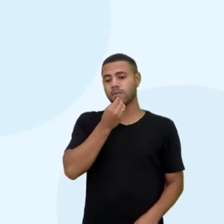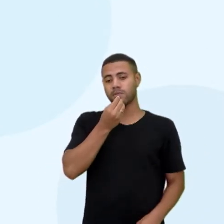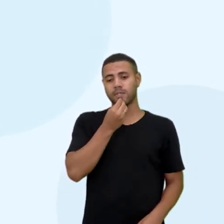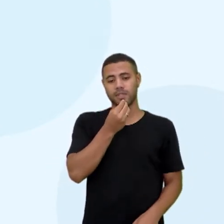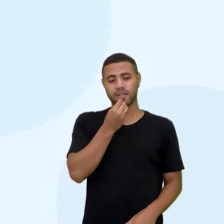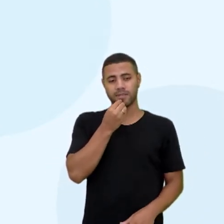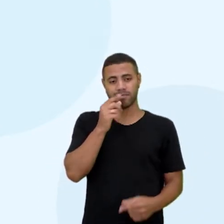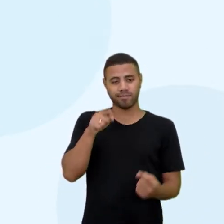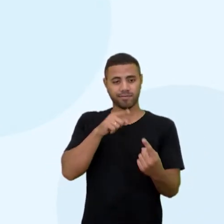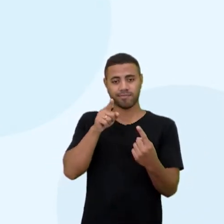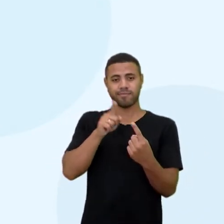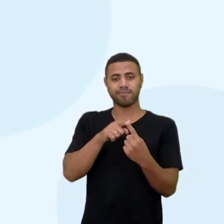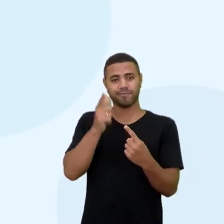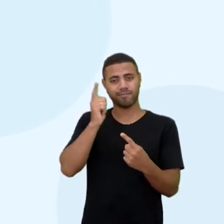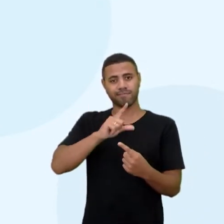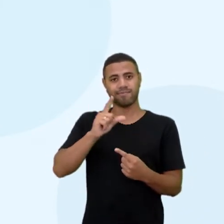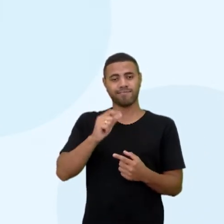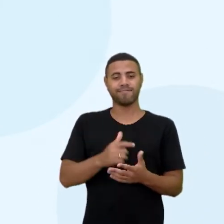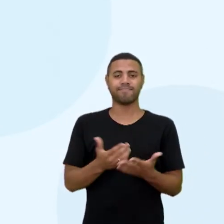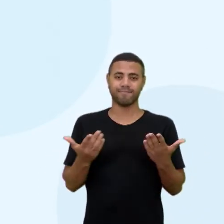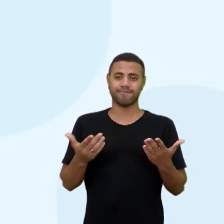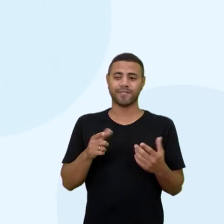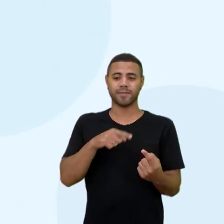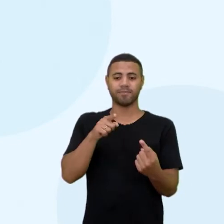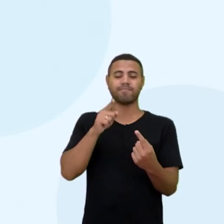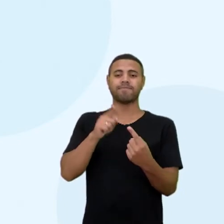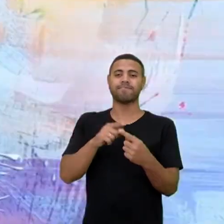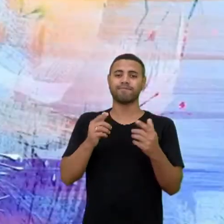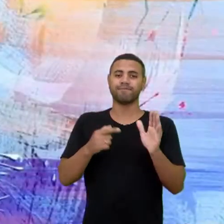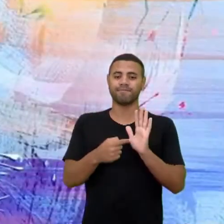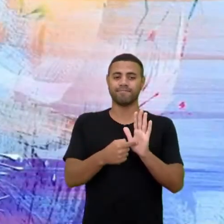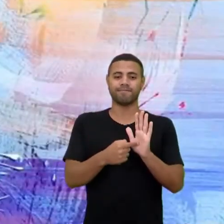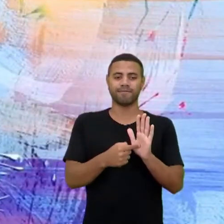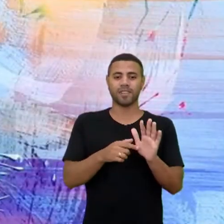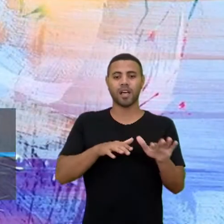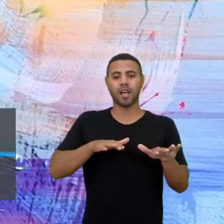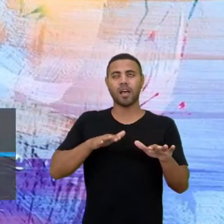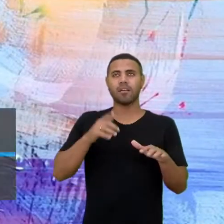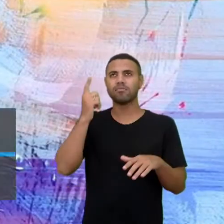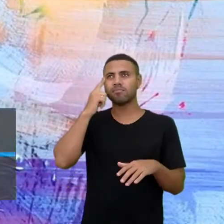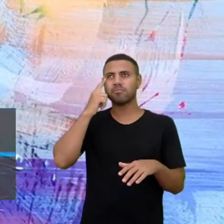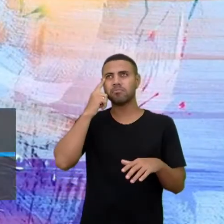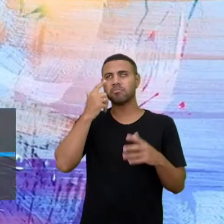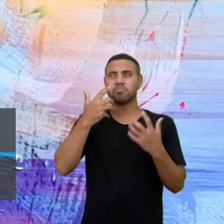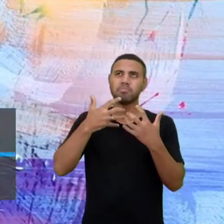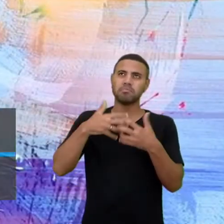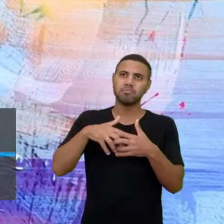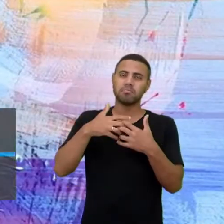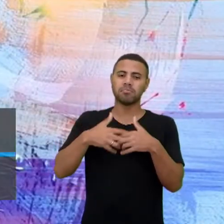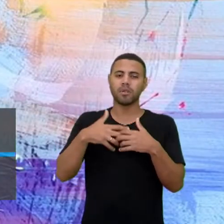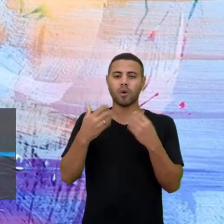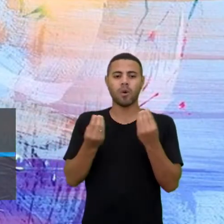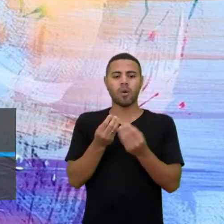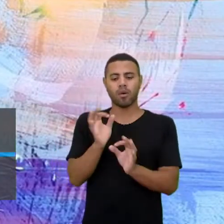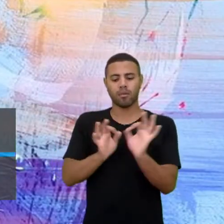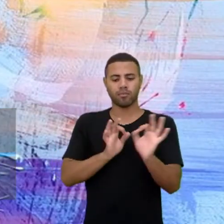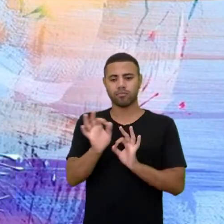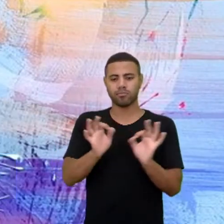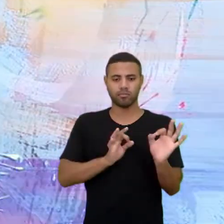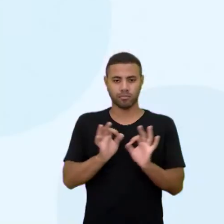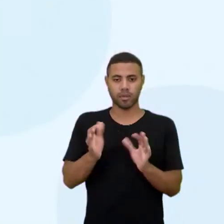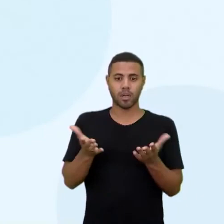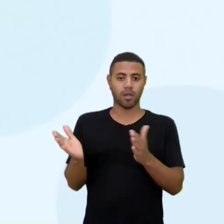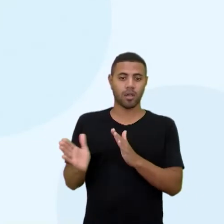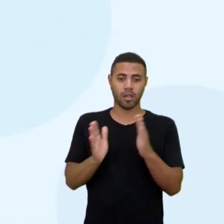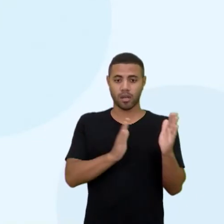e recursos para atingi-los. Então, gente, o briefing ele traz aí um momento de reflexão, né, para que a gente elabore o nosso projeto. E temos um vídeo para